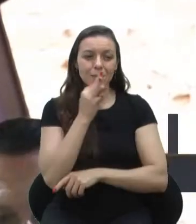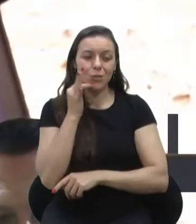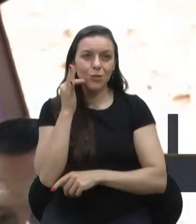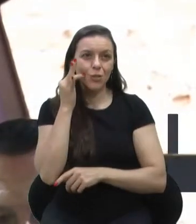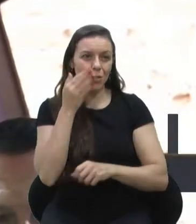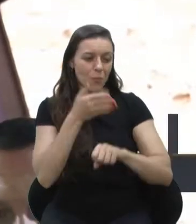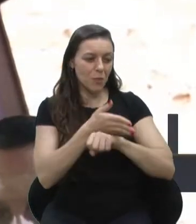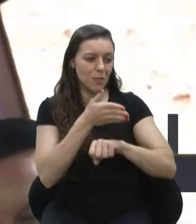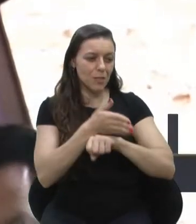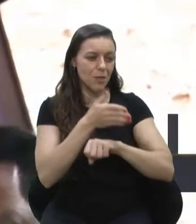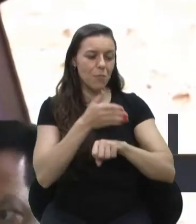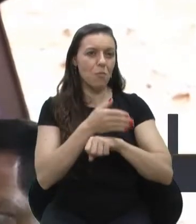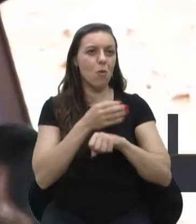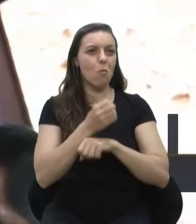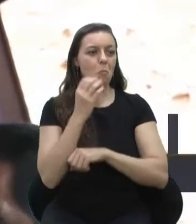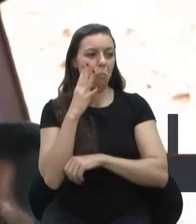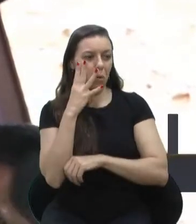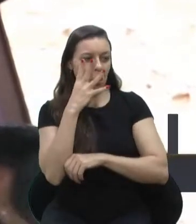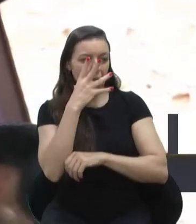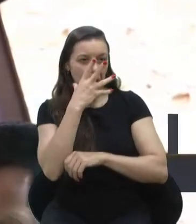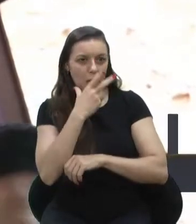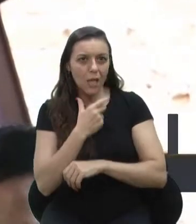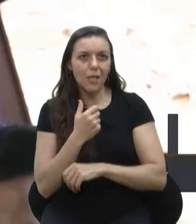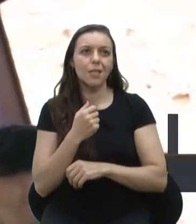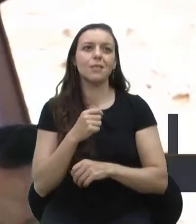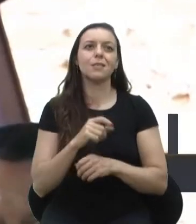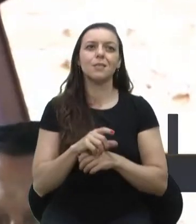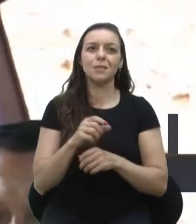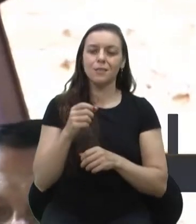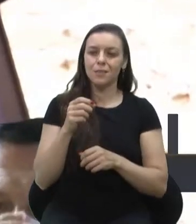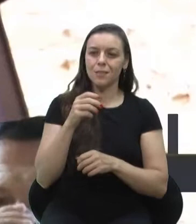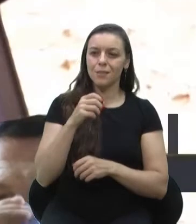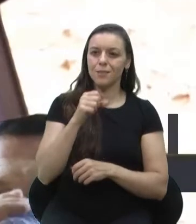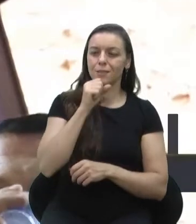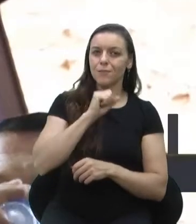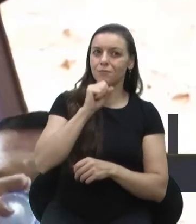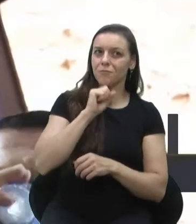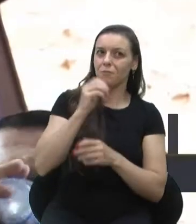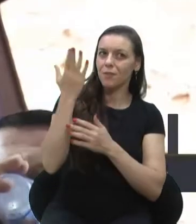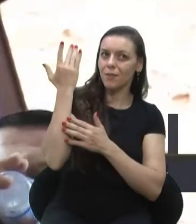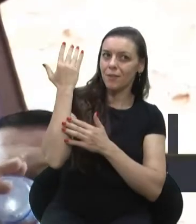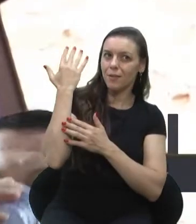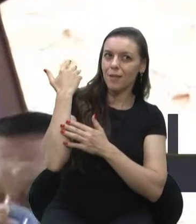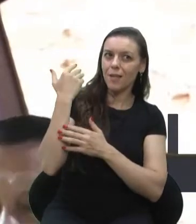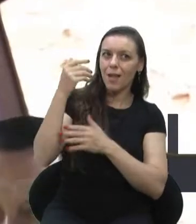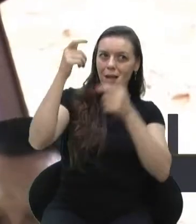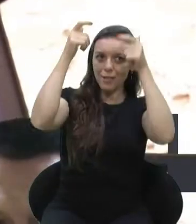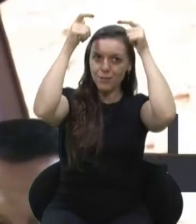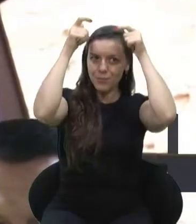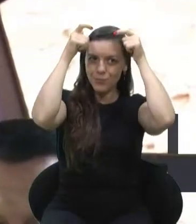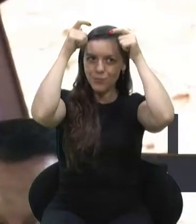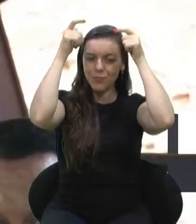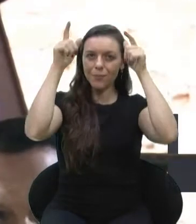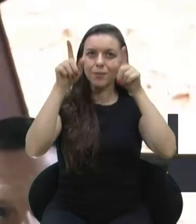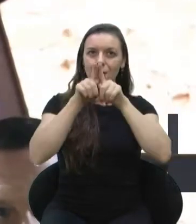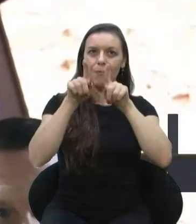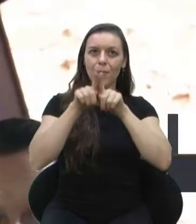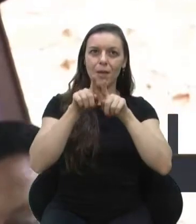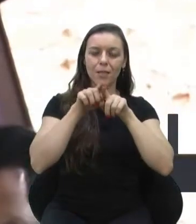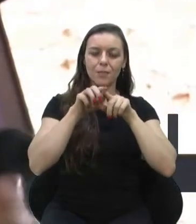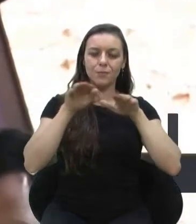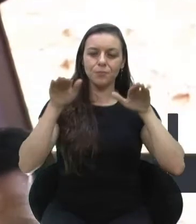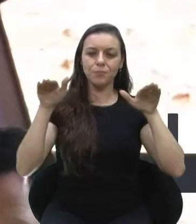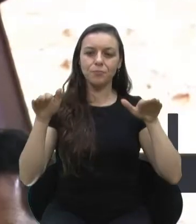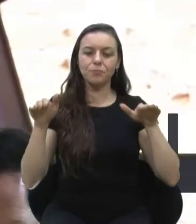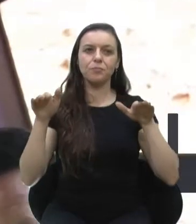um belo carro alegórico. As antigas rainhas, né, ex-rainhas, as embaixatrizes aqui que nos acompanham.